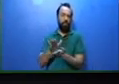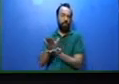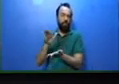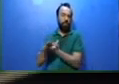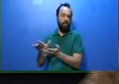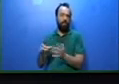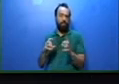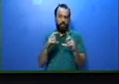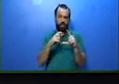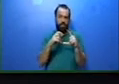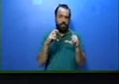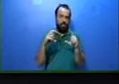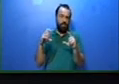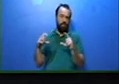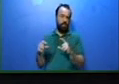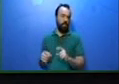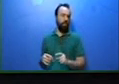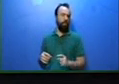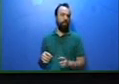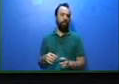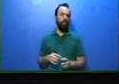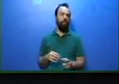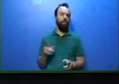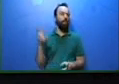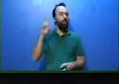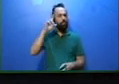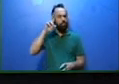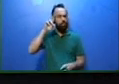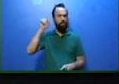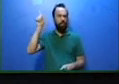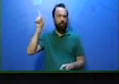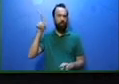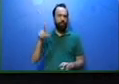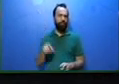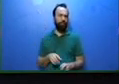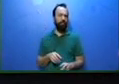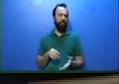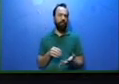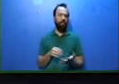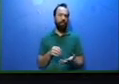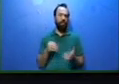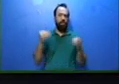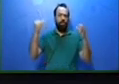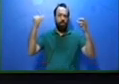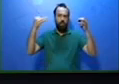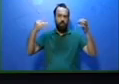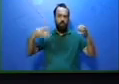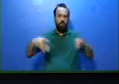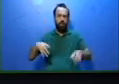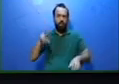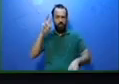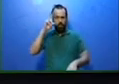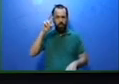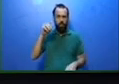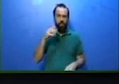um garoto louco por quê? Por rock, tá vendo?